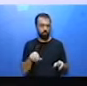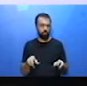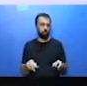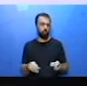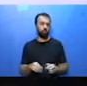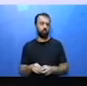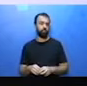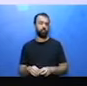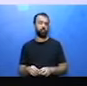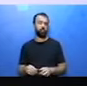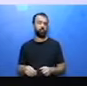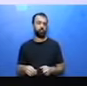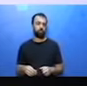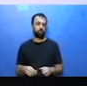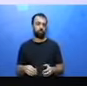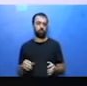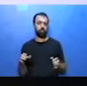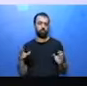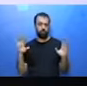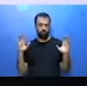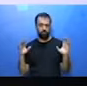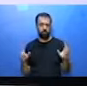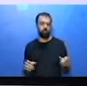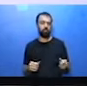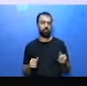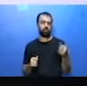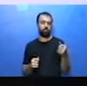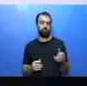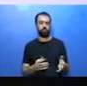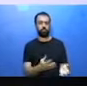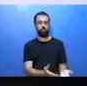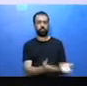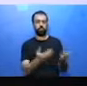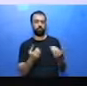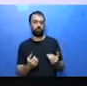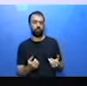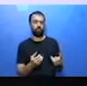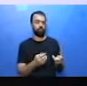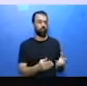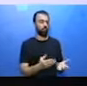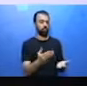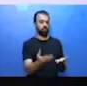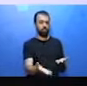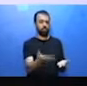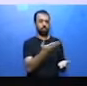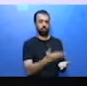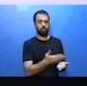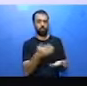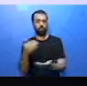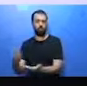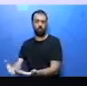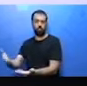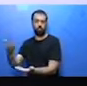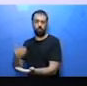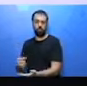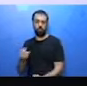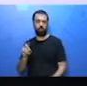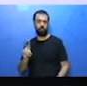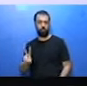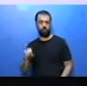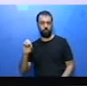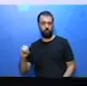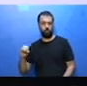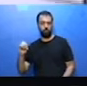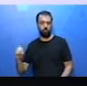era ganharam cada uma r$200 de presente dos avós e dos fios